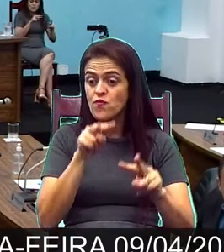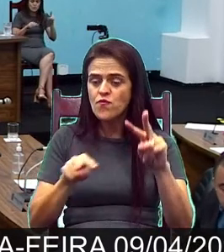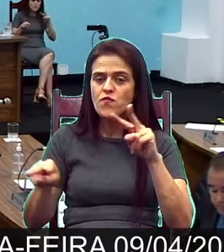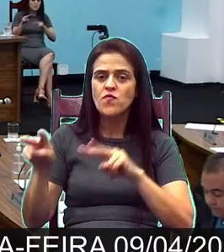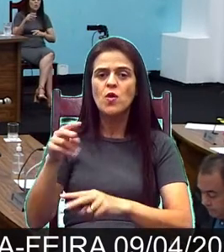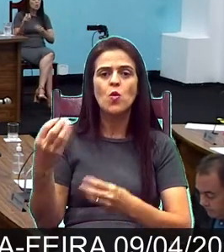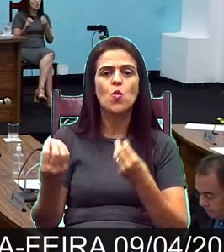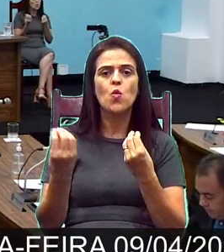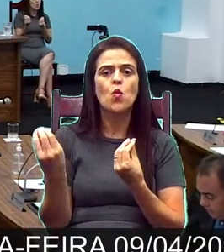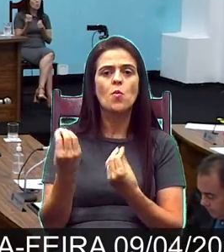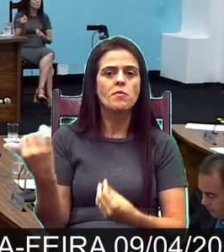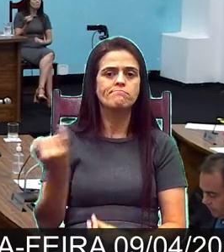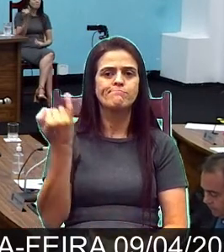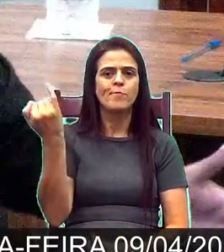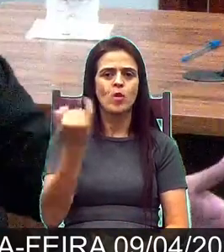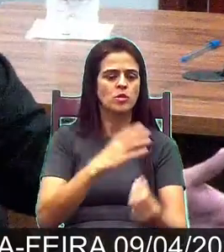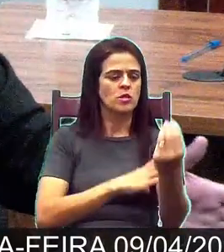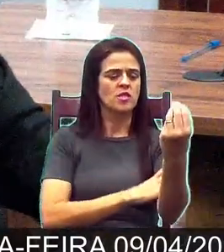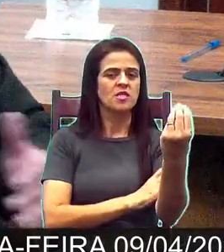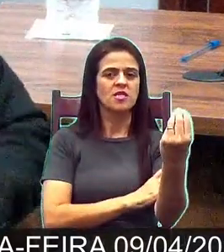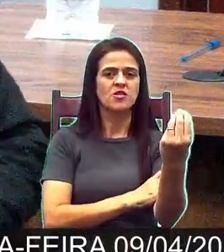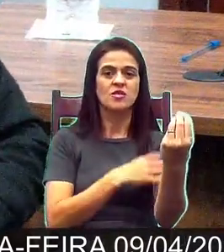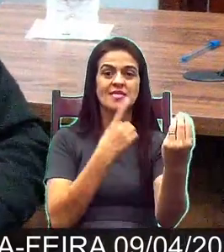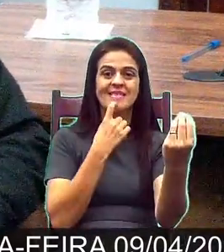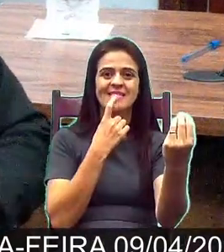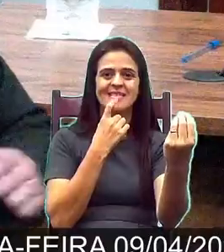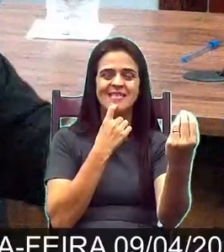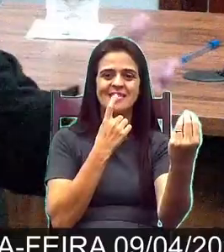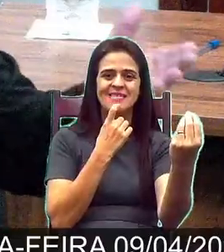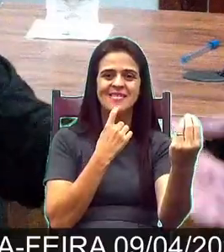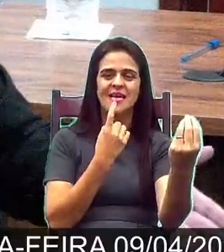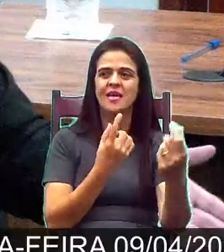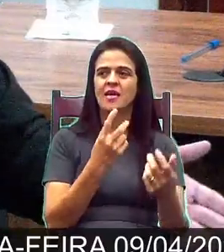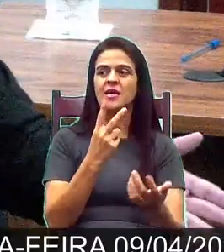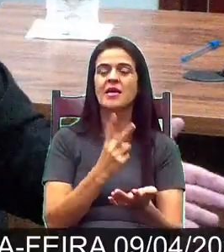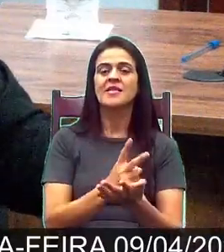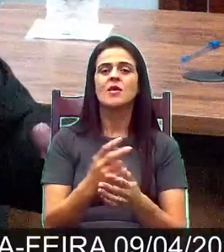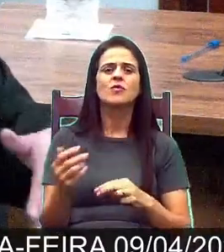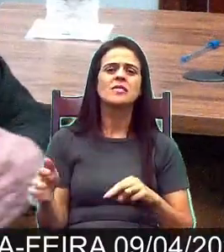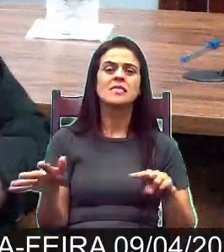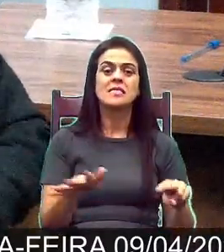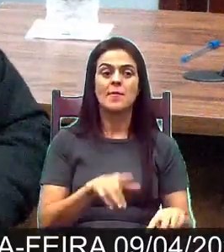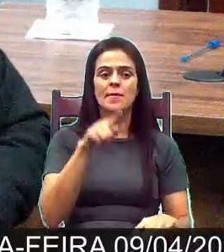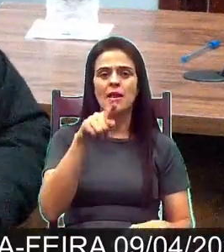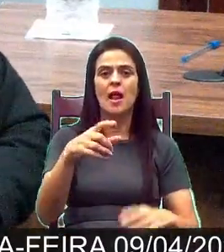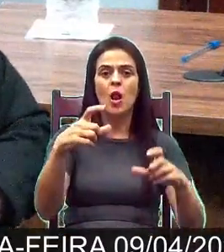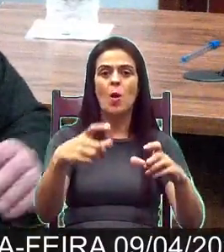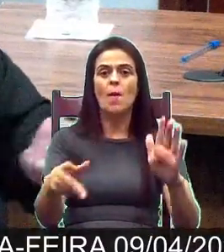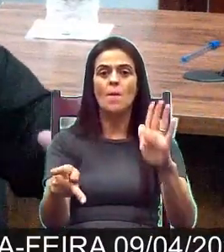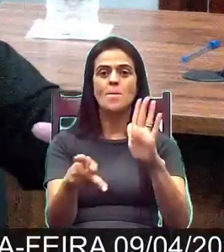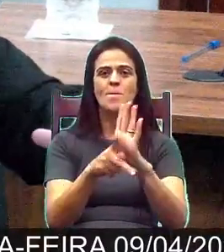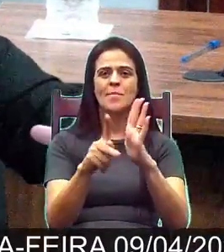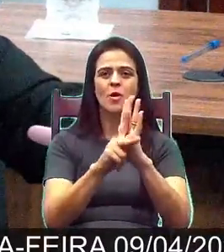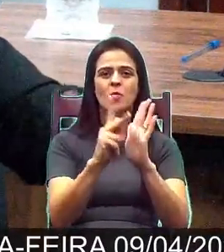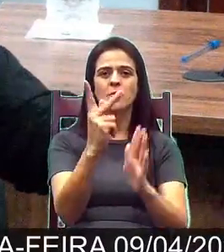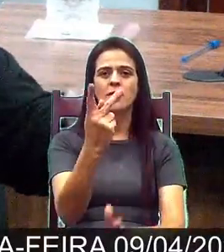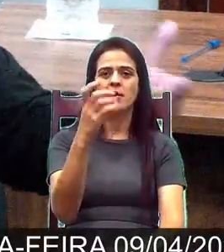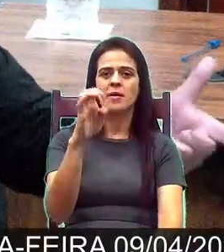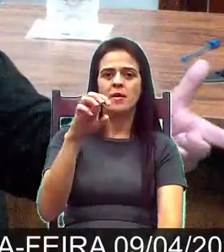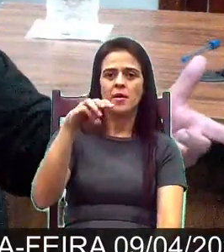E praticamente toda semana o nosso banco de sangue está em falta. Então, serve também